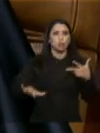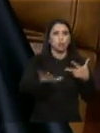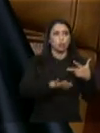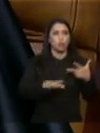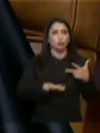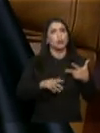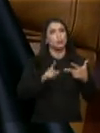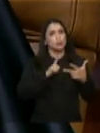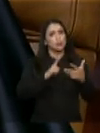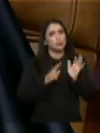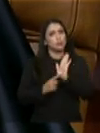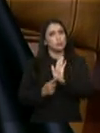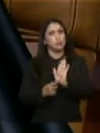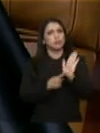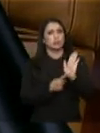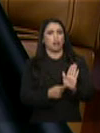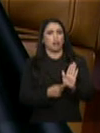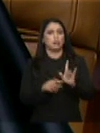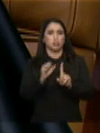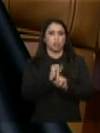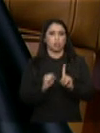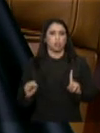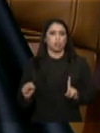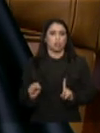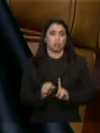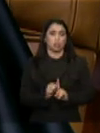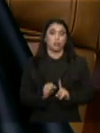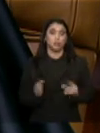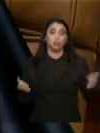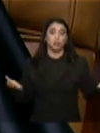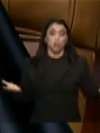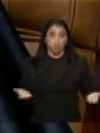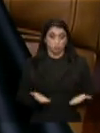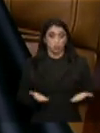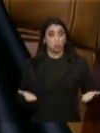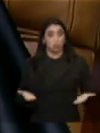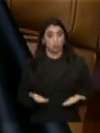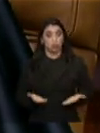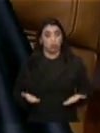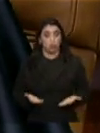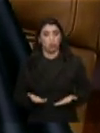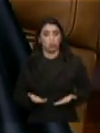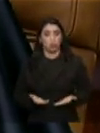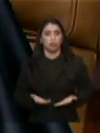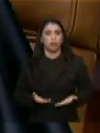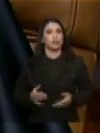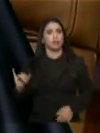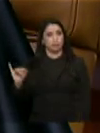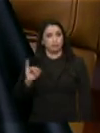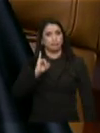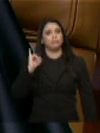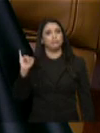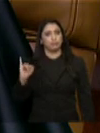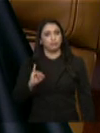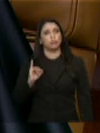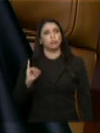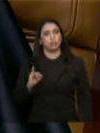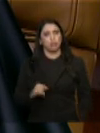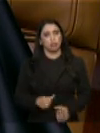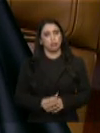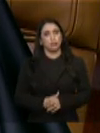sociedade. E isso é algo que hoje está na ordem do dia.